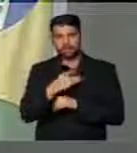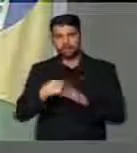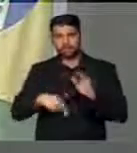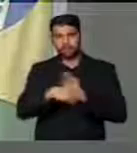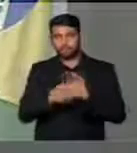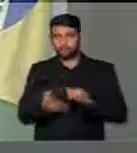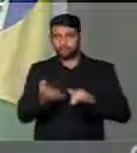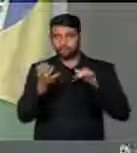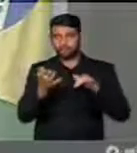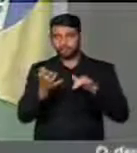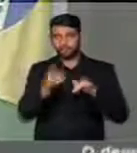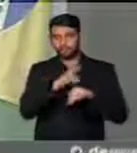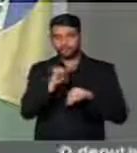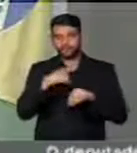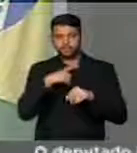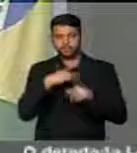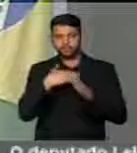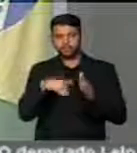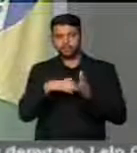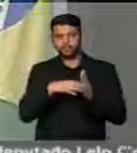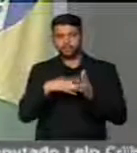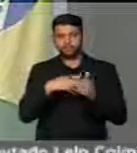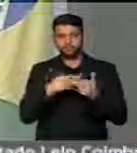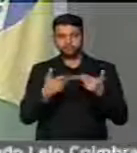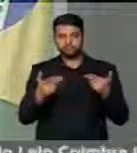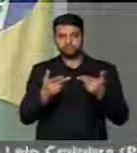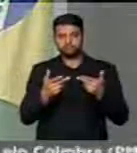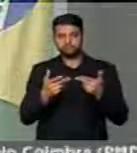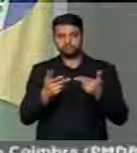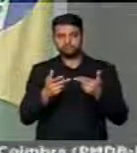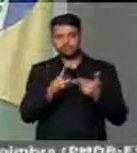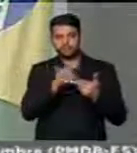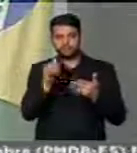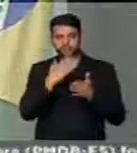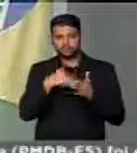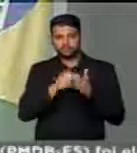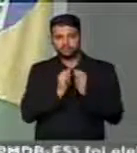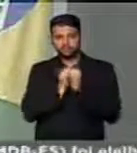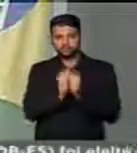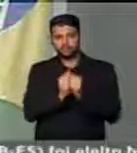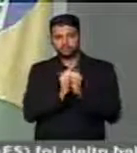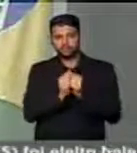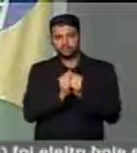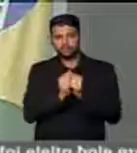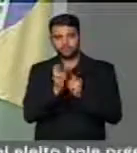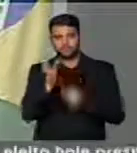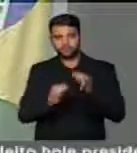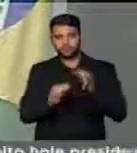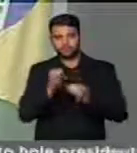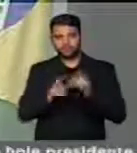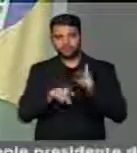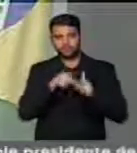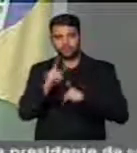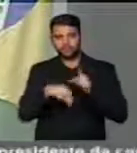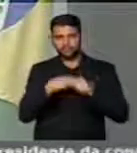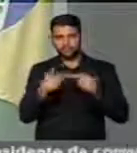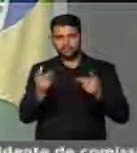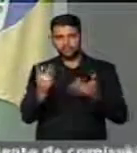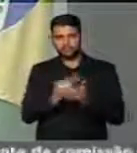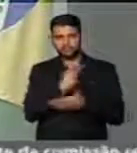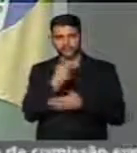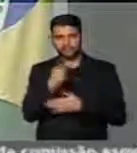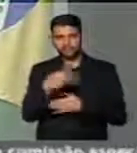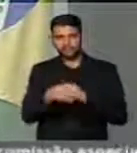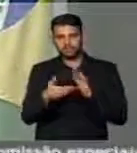Congresso Nacional, vocês estão completamente enganados. Vão todos juntos para o julgamento popular que